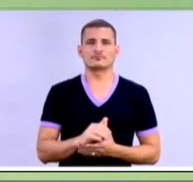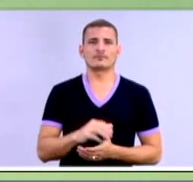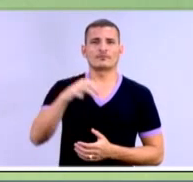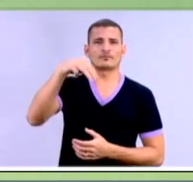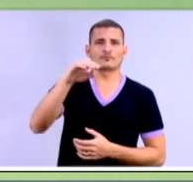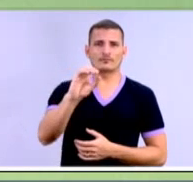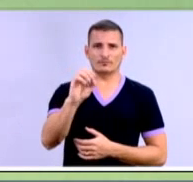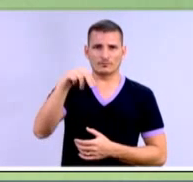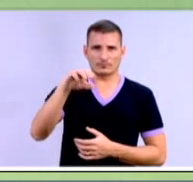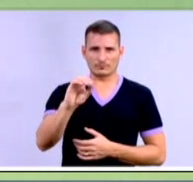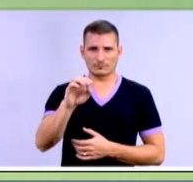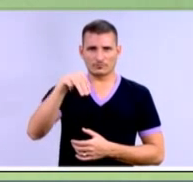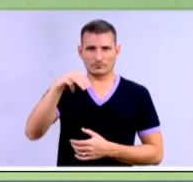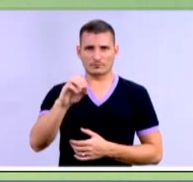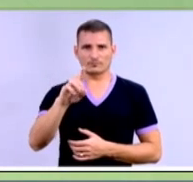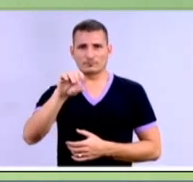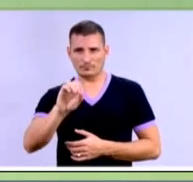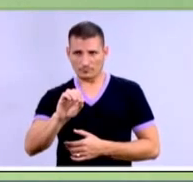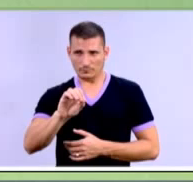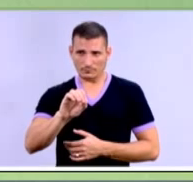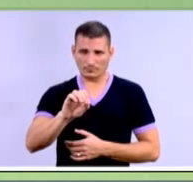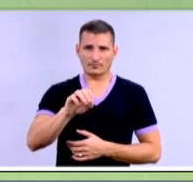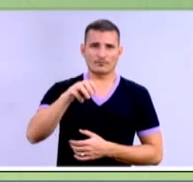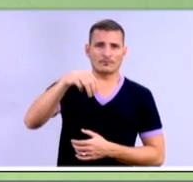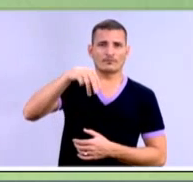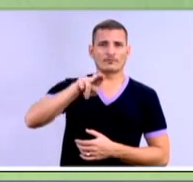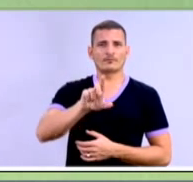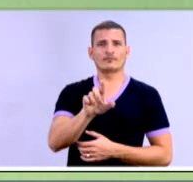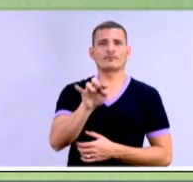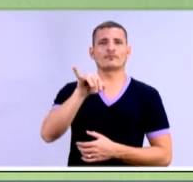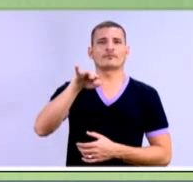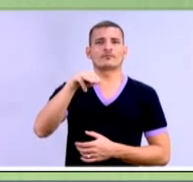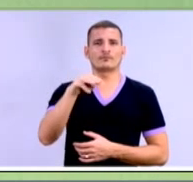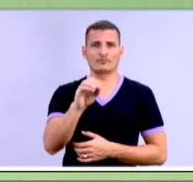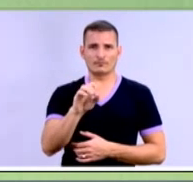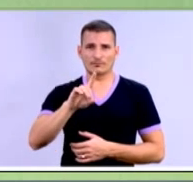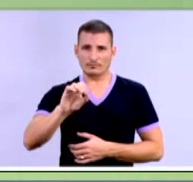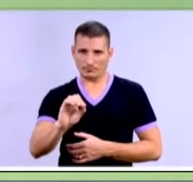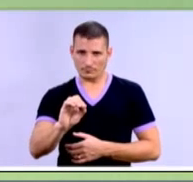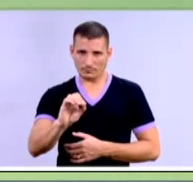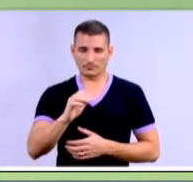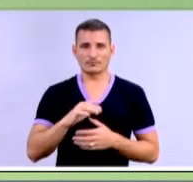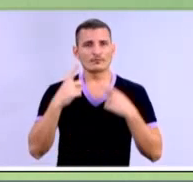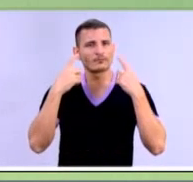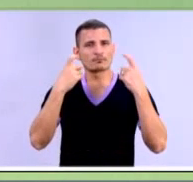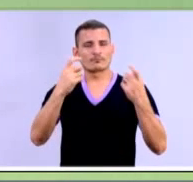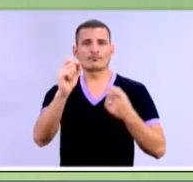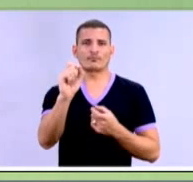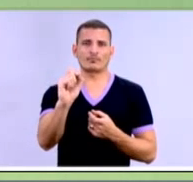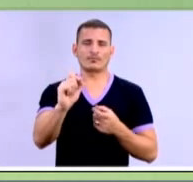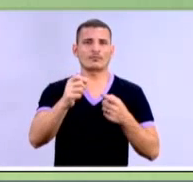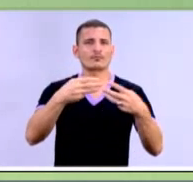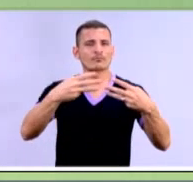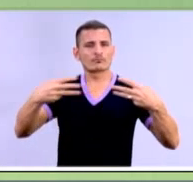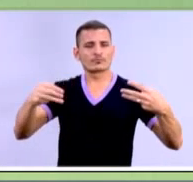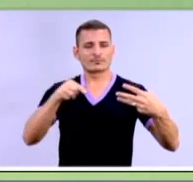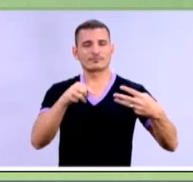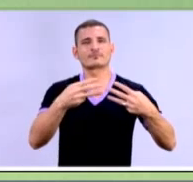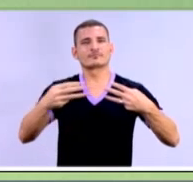e multimodo. Professor Elias, é interessante que os cabos, né, os meios físicos guiados, eles vêm